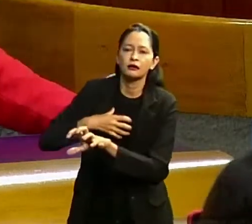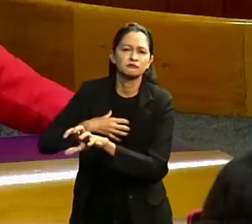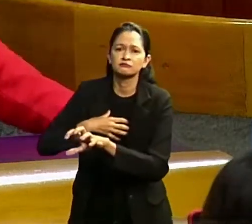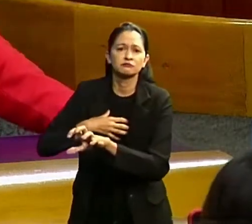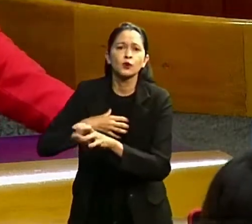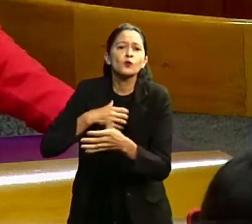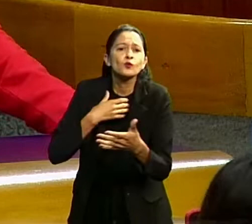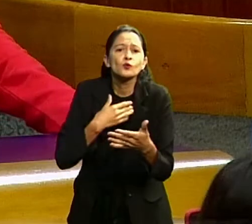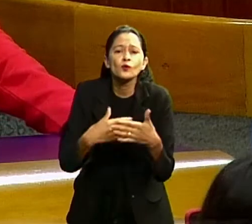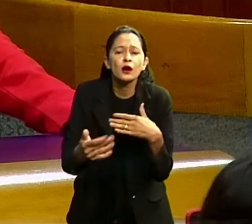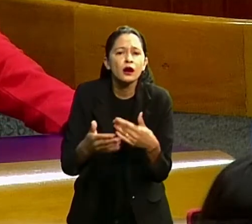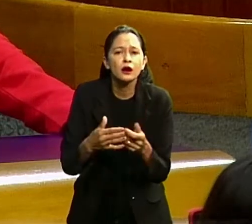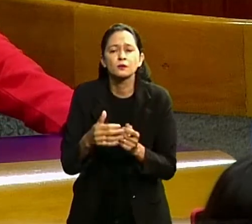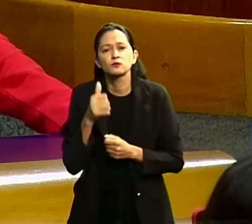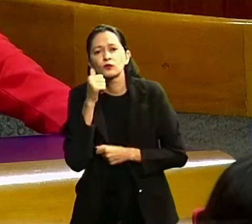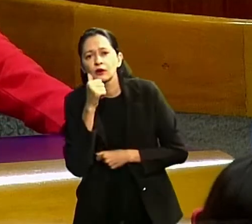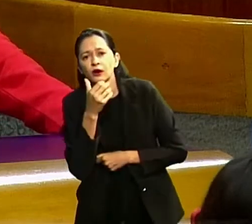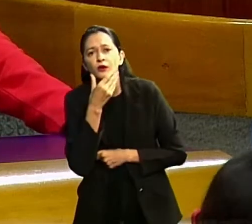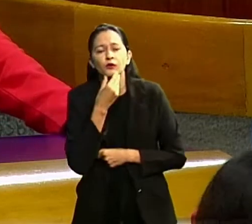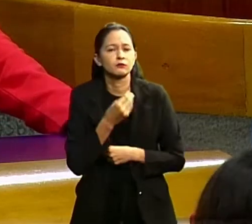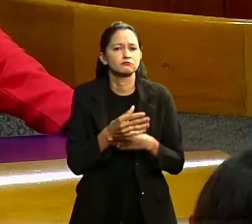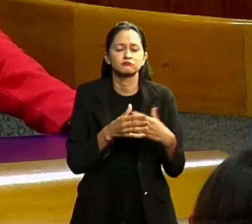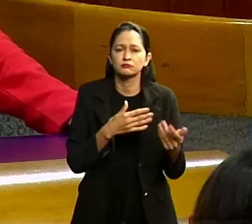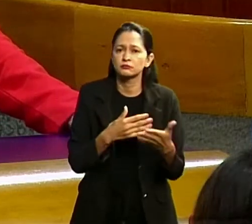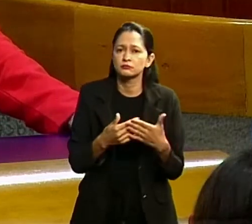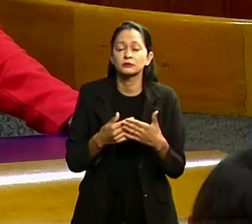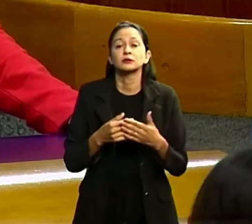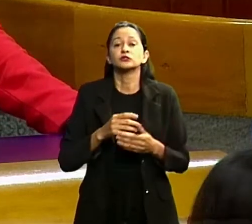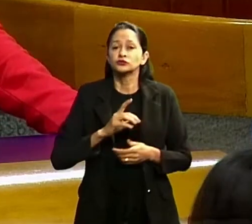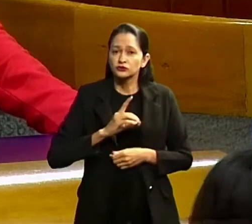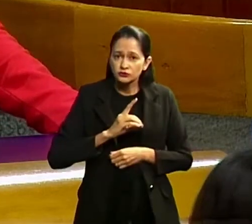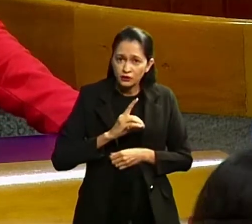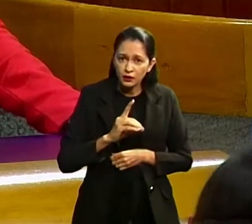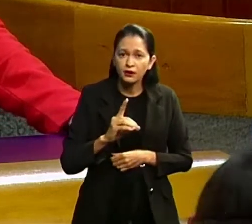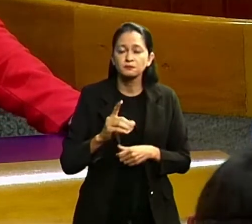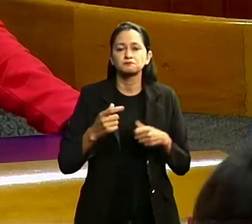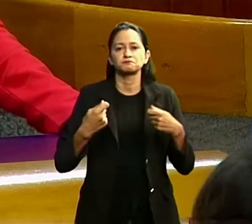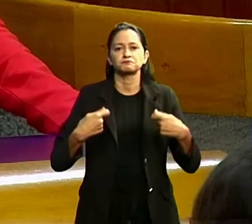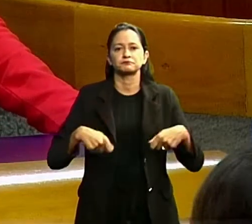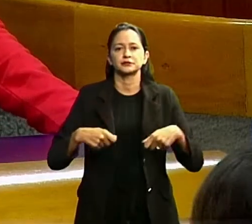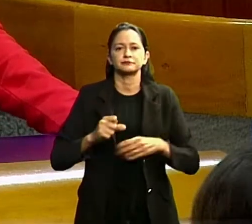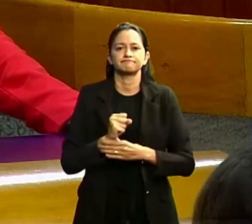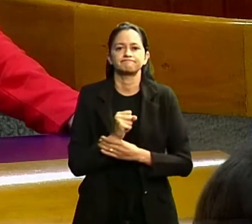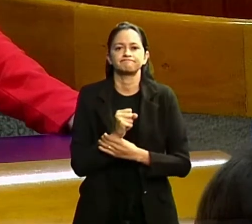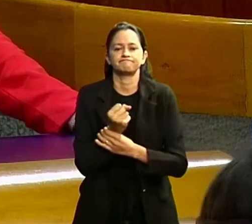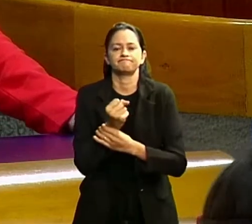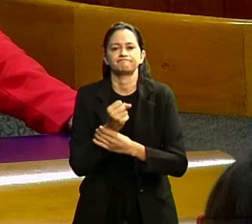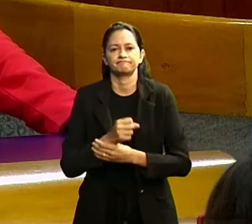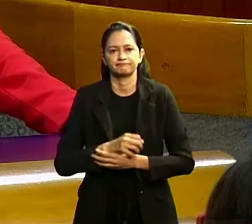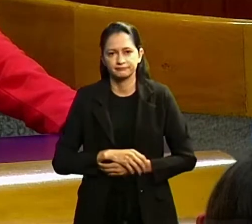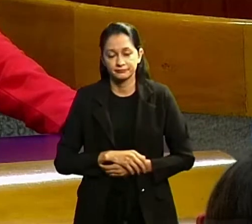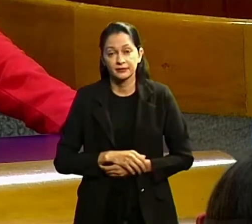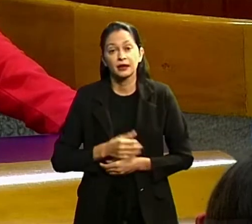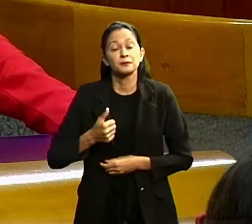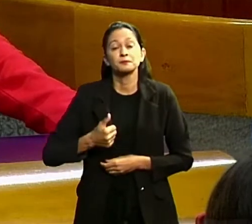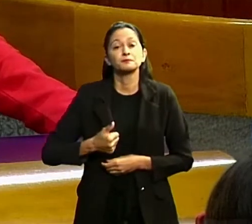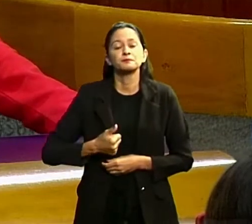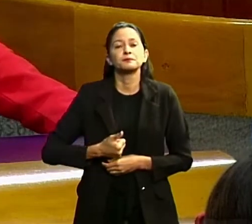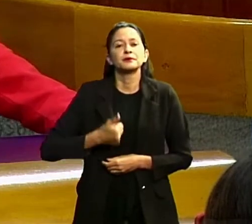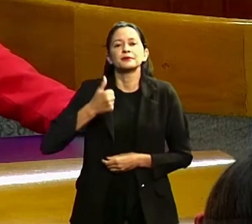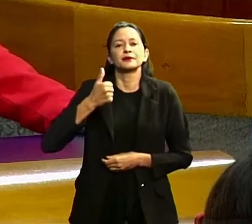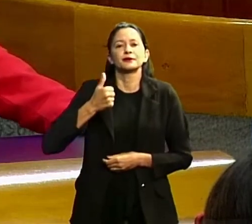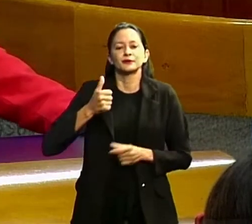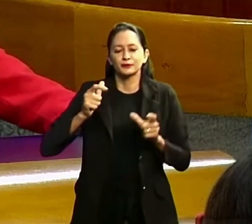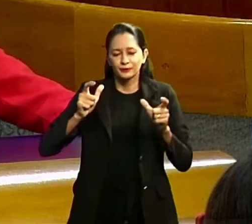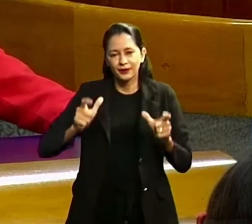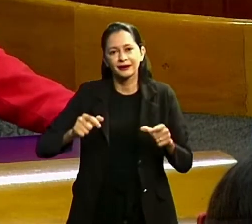homem. Porque nós temos direitos. E esses direitos, eles têm que ser resguardados primeiramente dentro